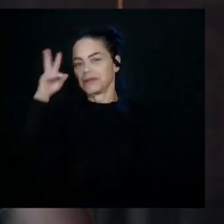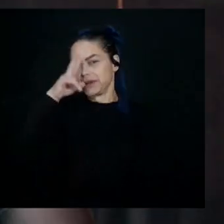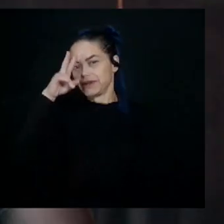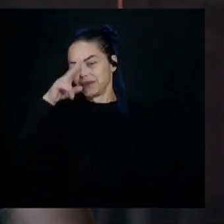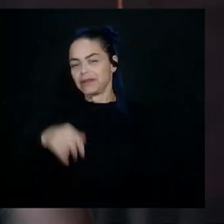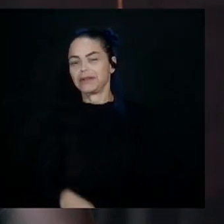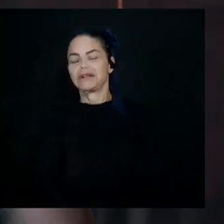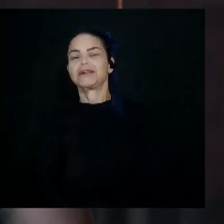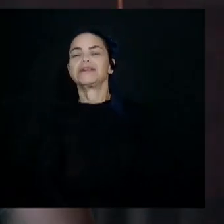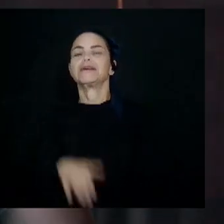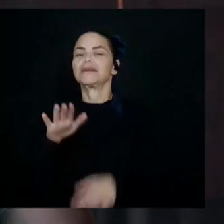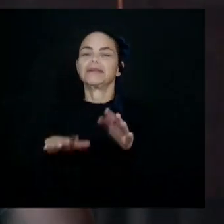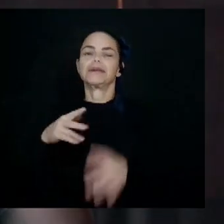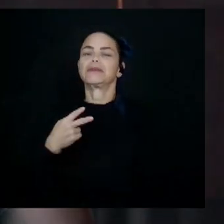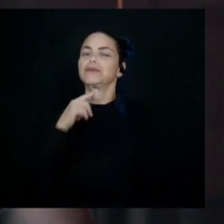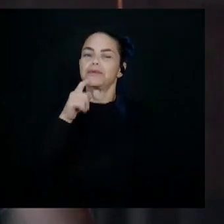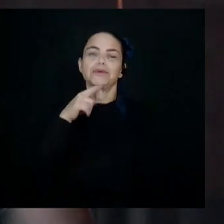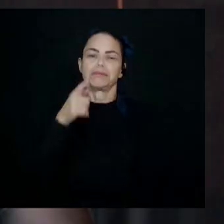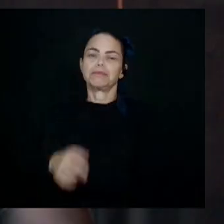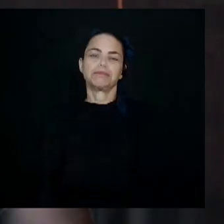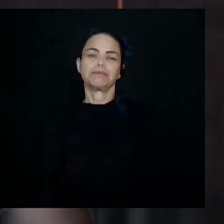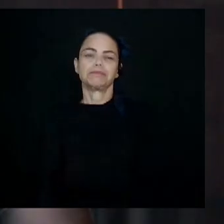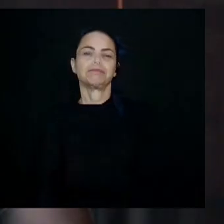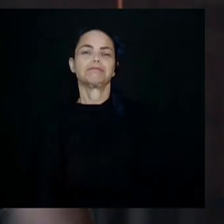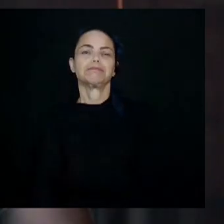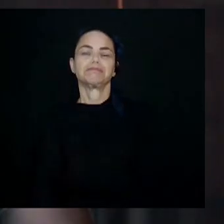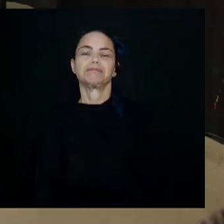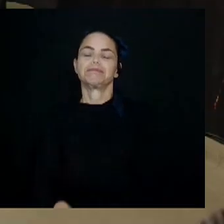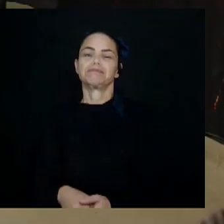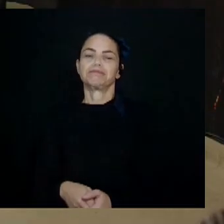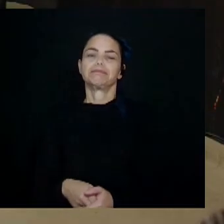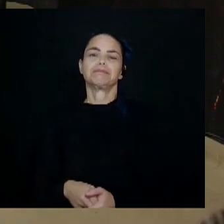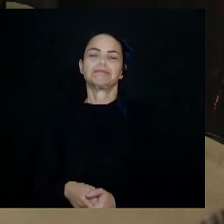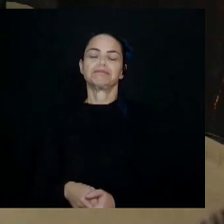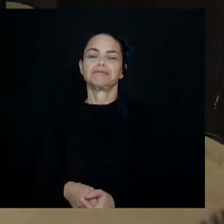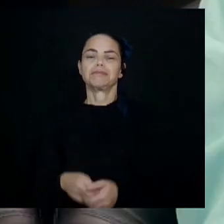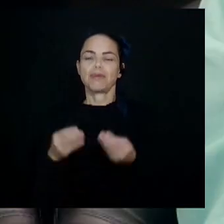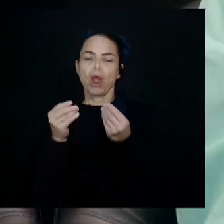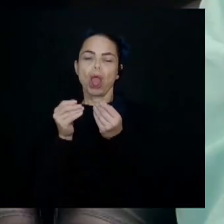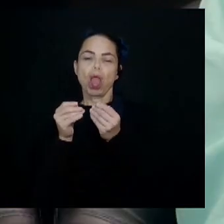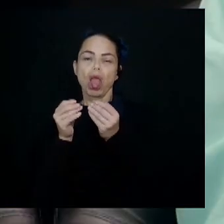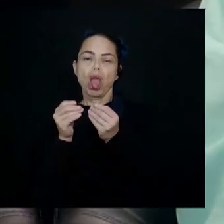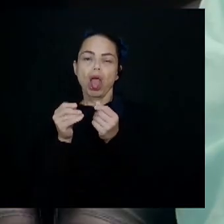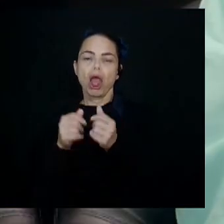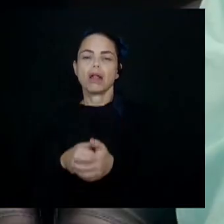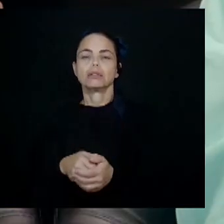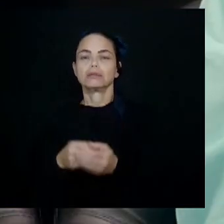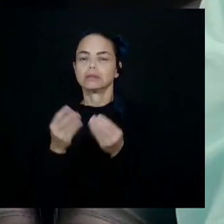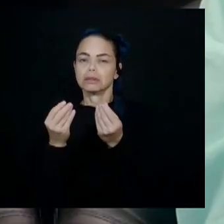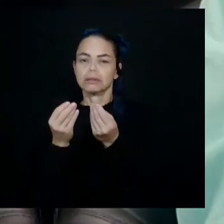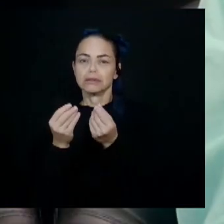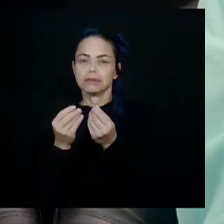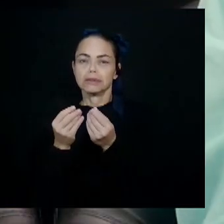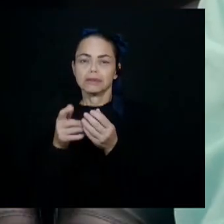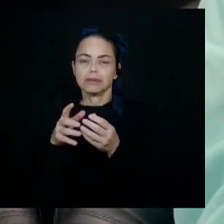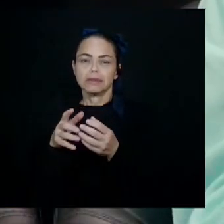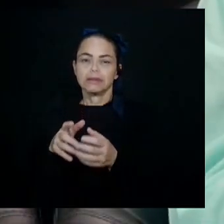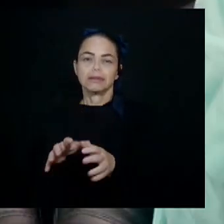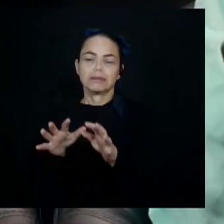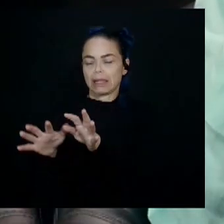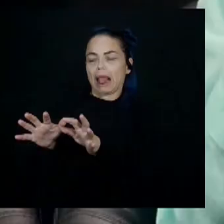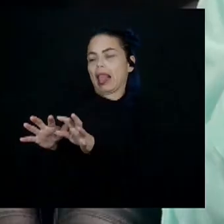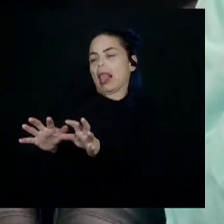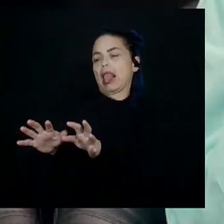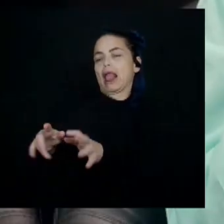têm capacidade mesmo de saber porque que eles precisam se limpar. A sensibilidade sensorial muito então fica assim.